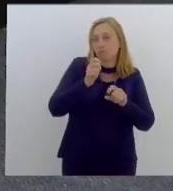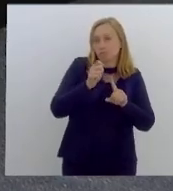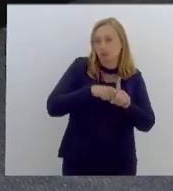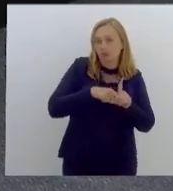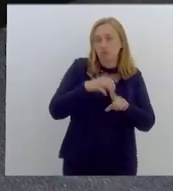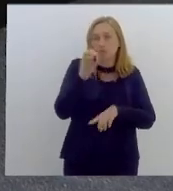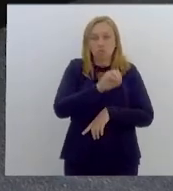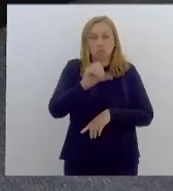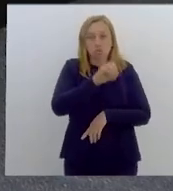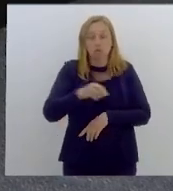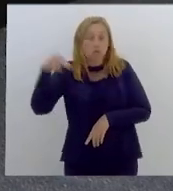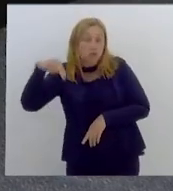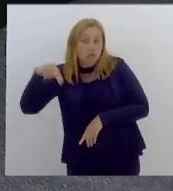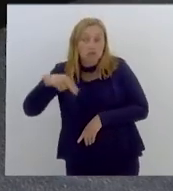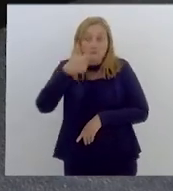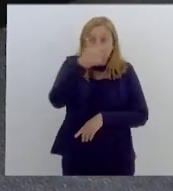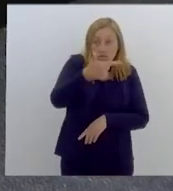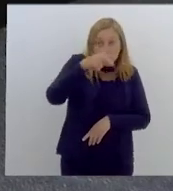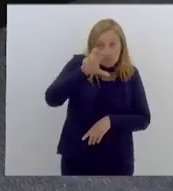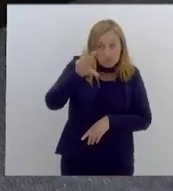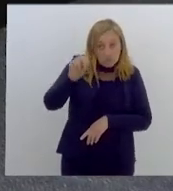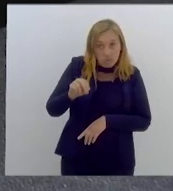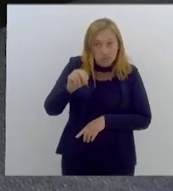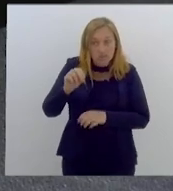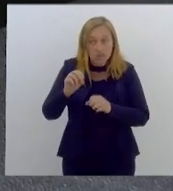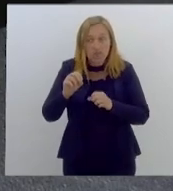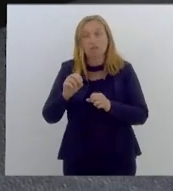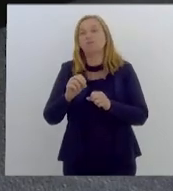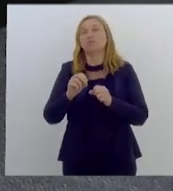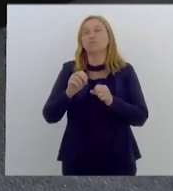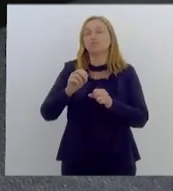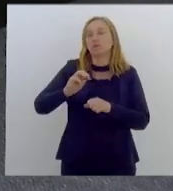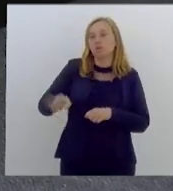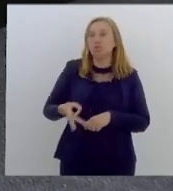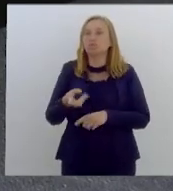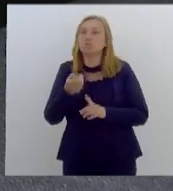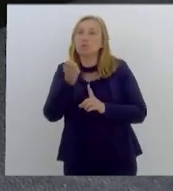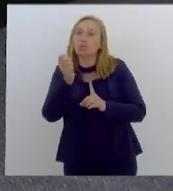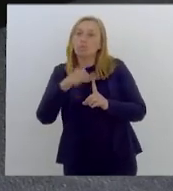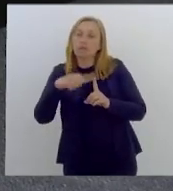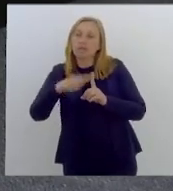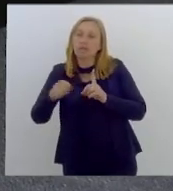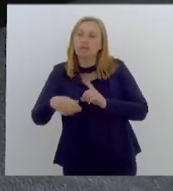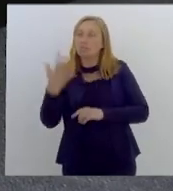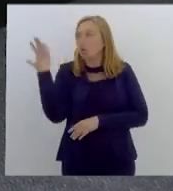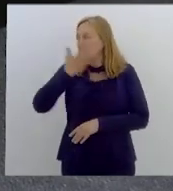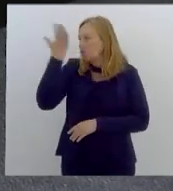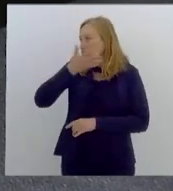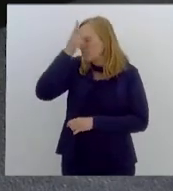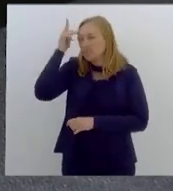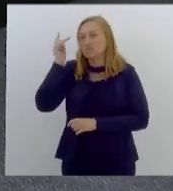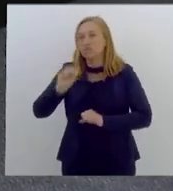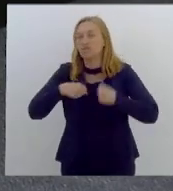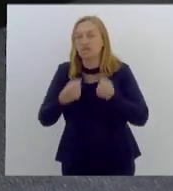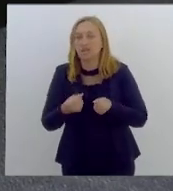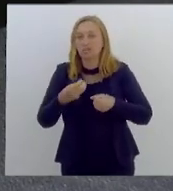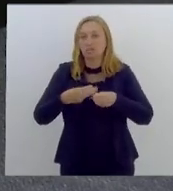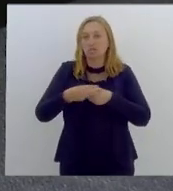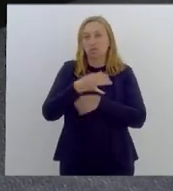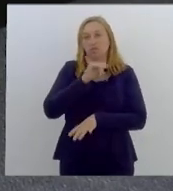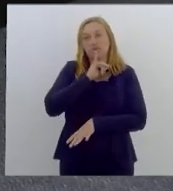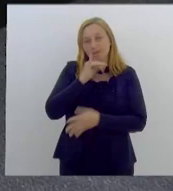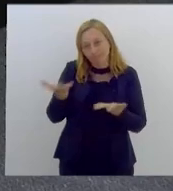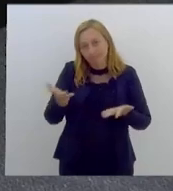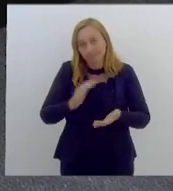novembro. 250 milhões por mês. E a gente não viu ninguém aqui defender os municípios,